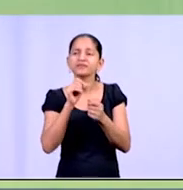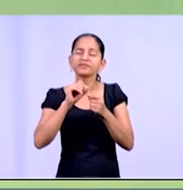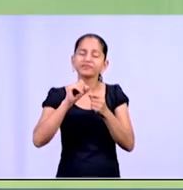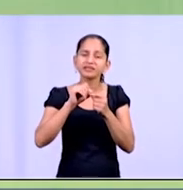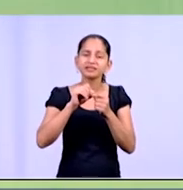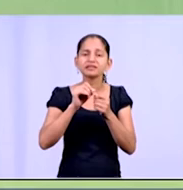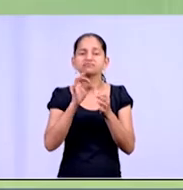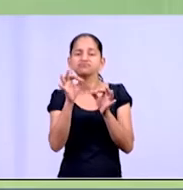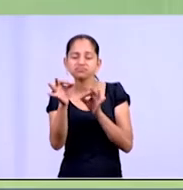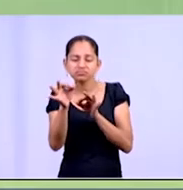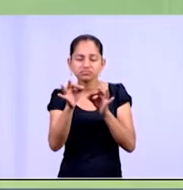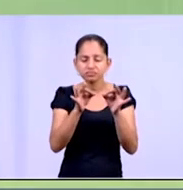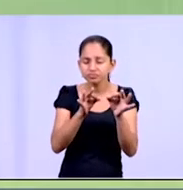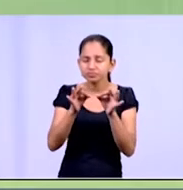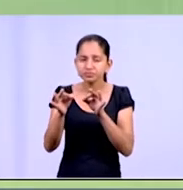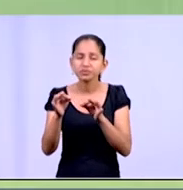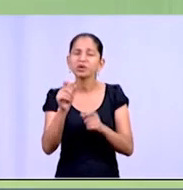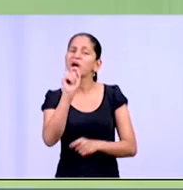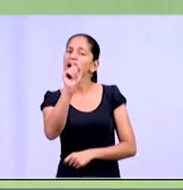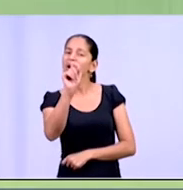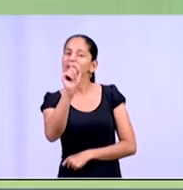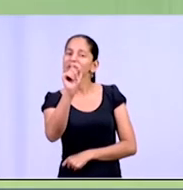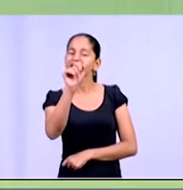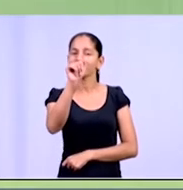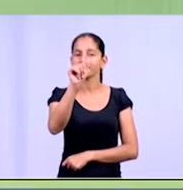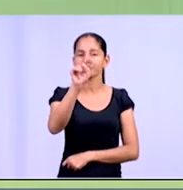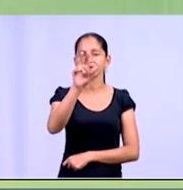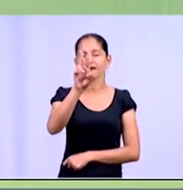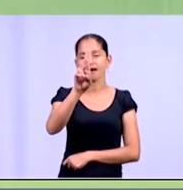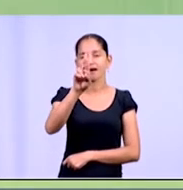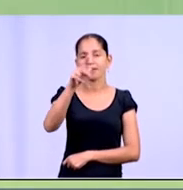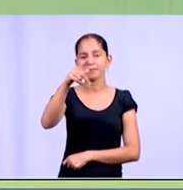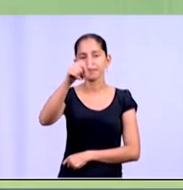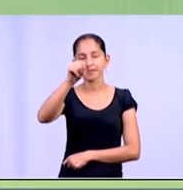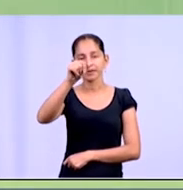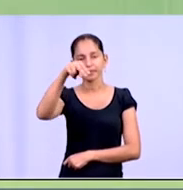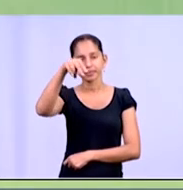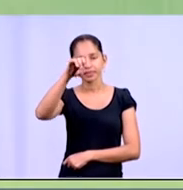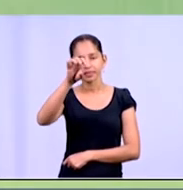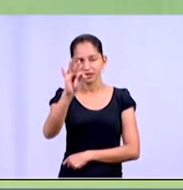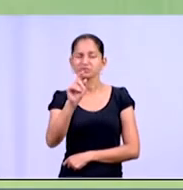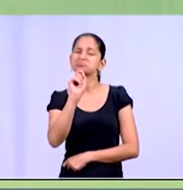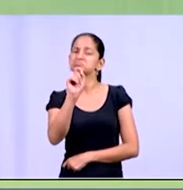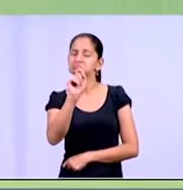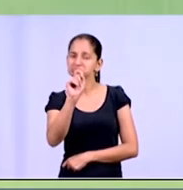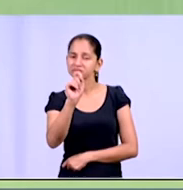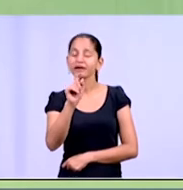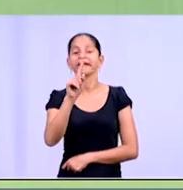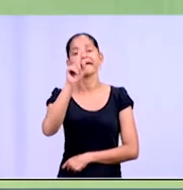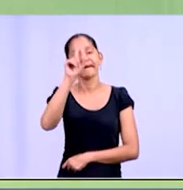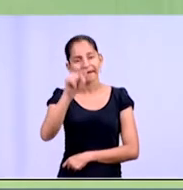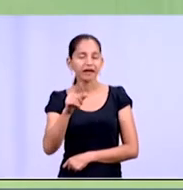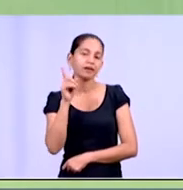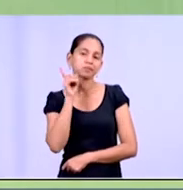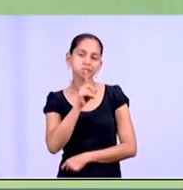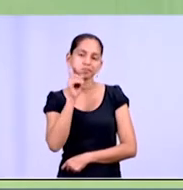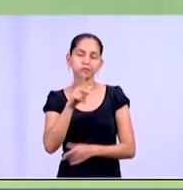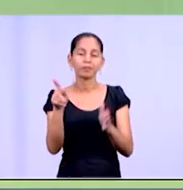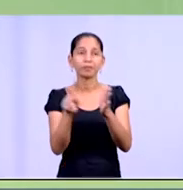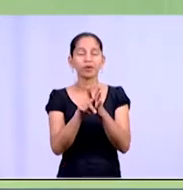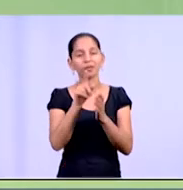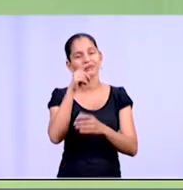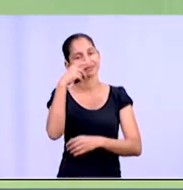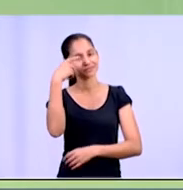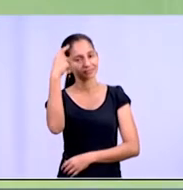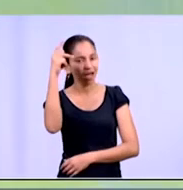a ser montada através da ARPANET, em 1969. O que é a ARPANET? A ARPANET era uma rede americana de